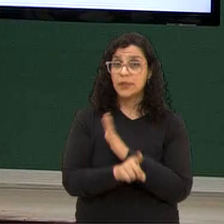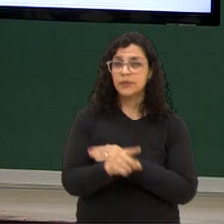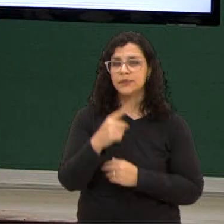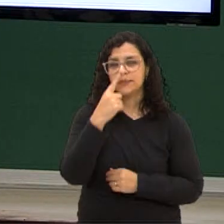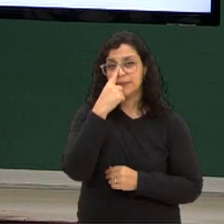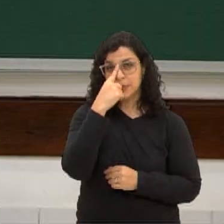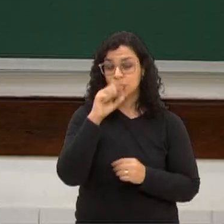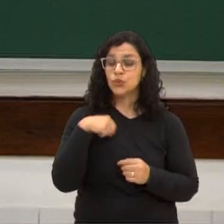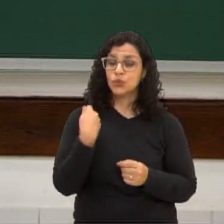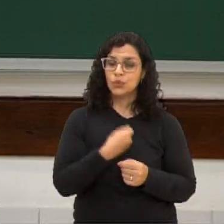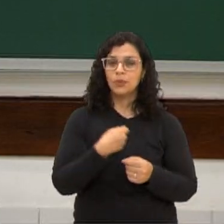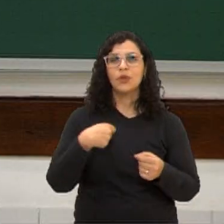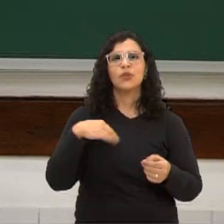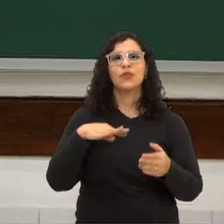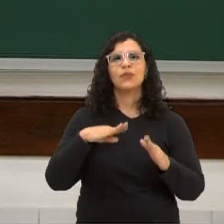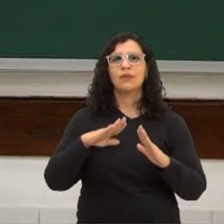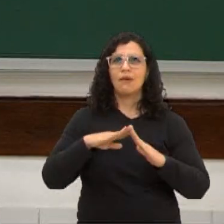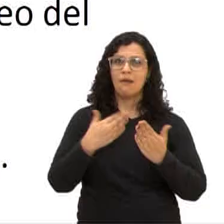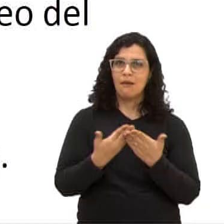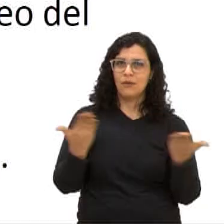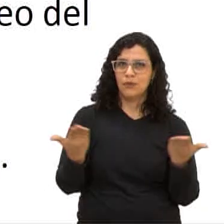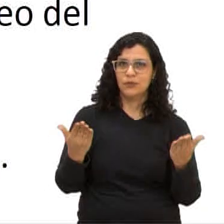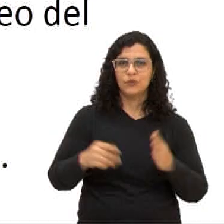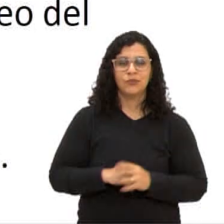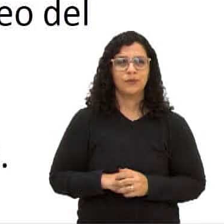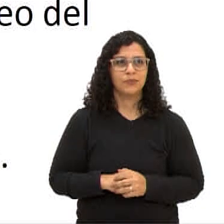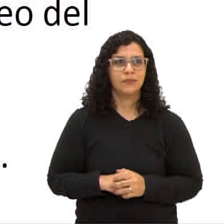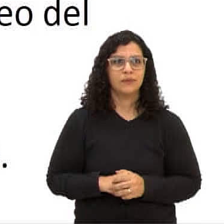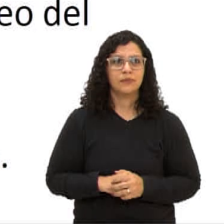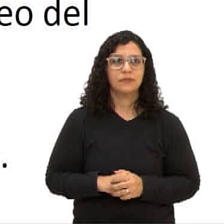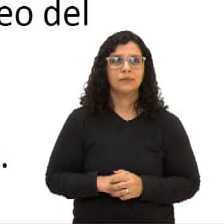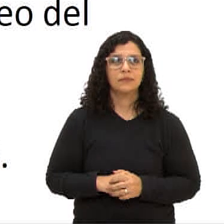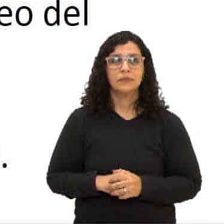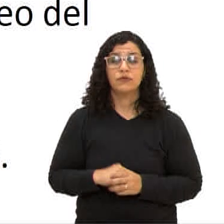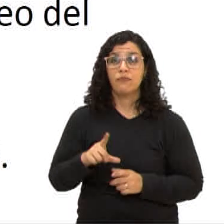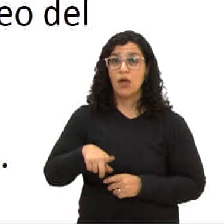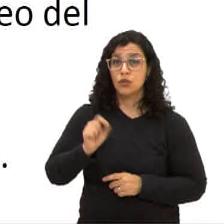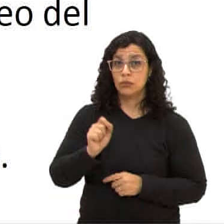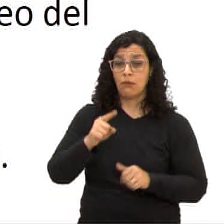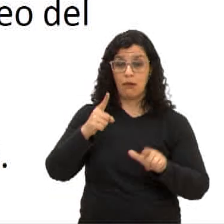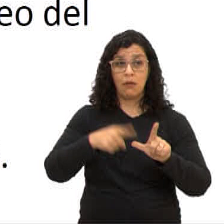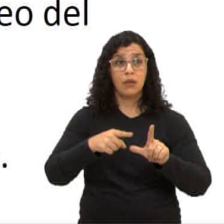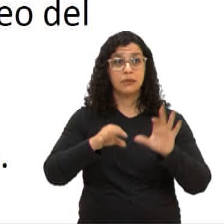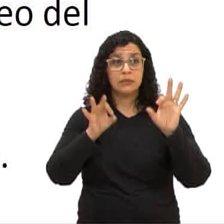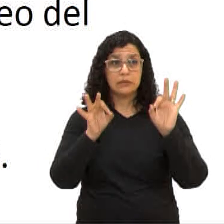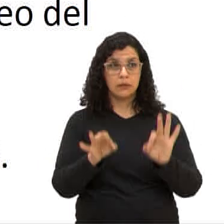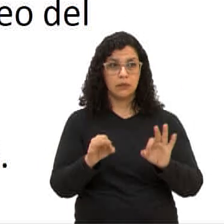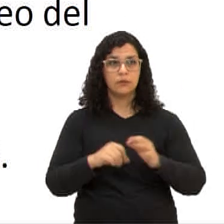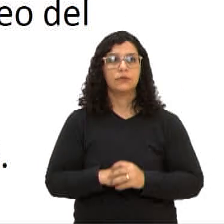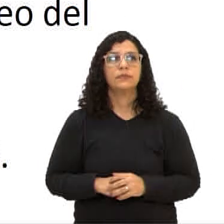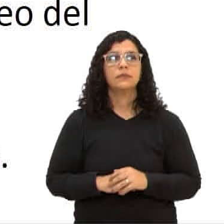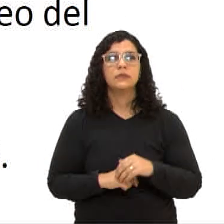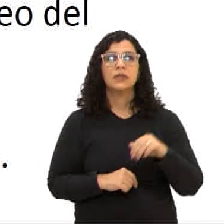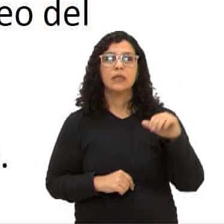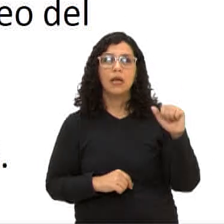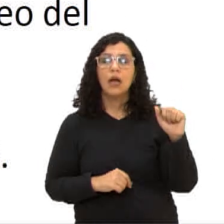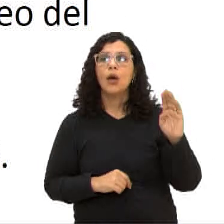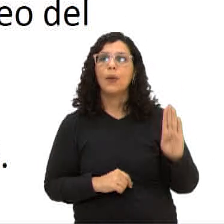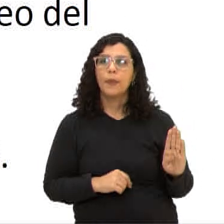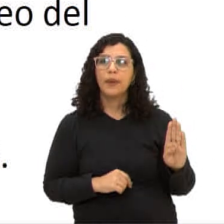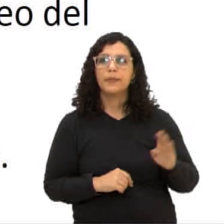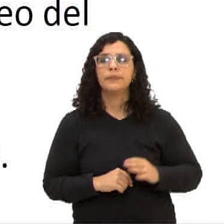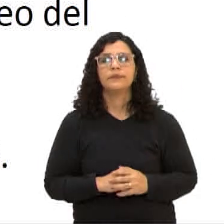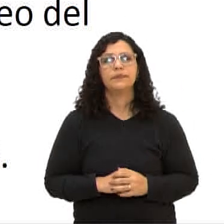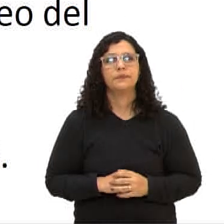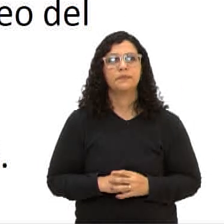quiz sobre a nossa aula de hoje. Señala a alternativa correcta. La A. El tweet